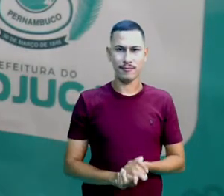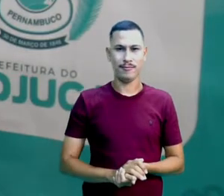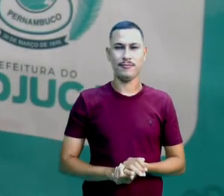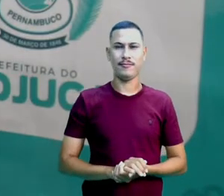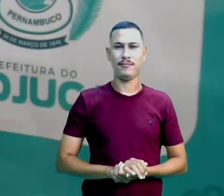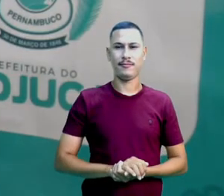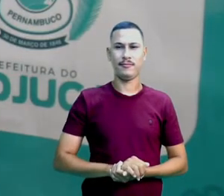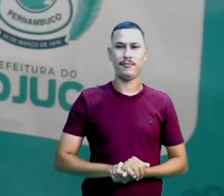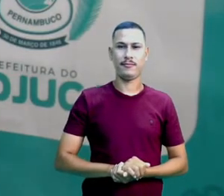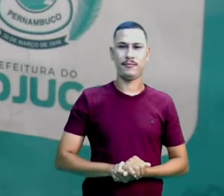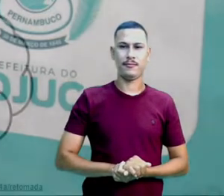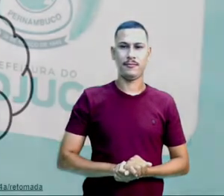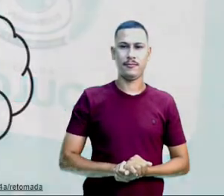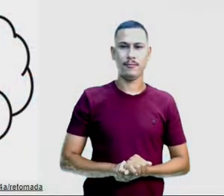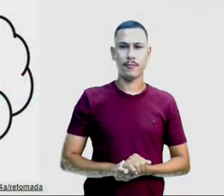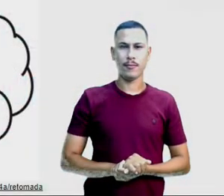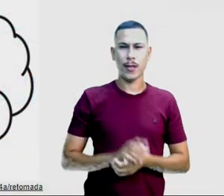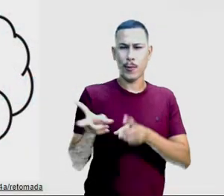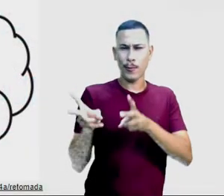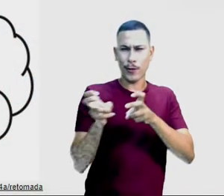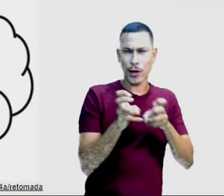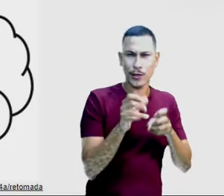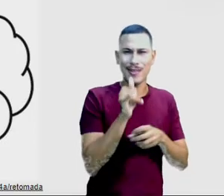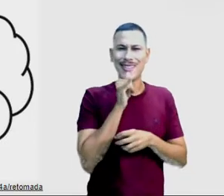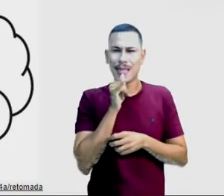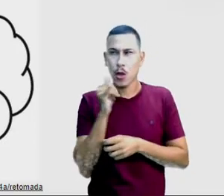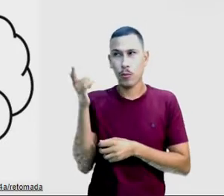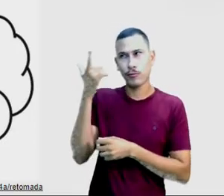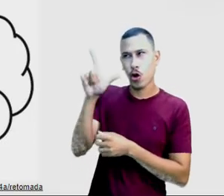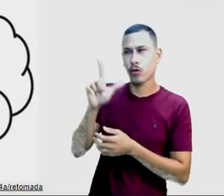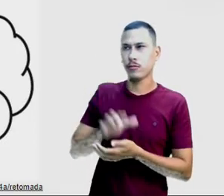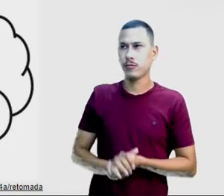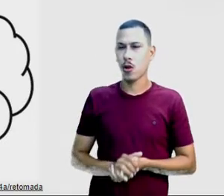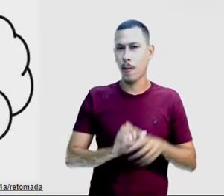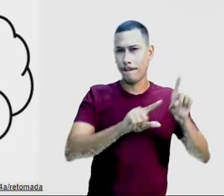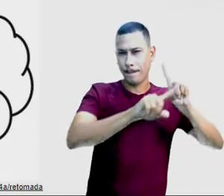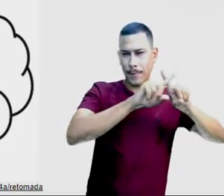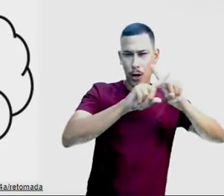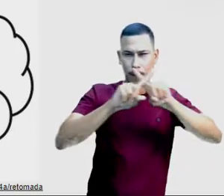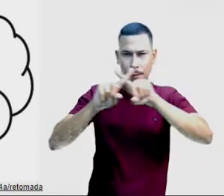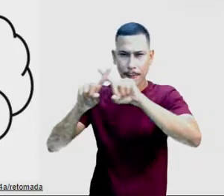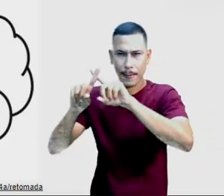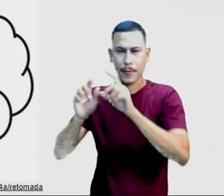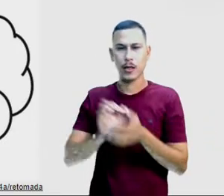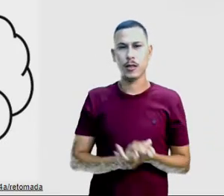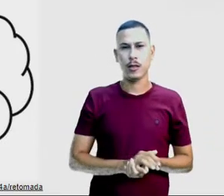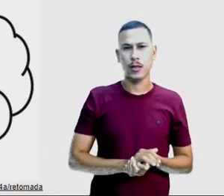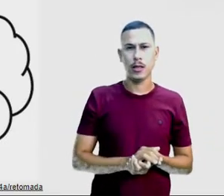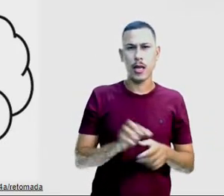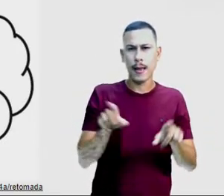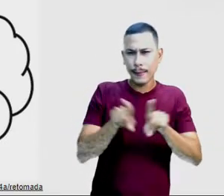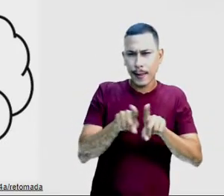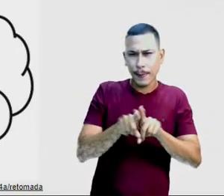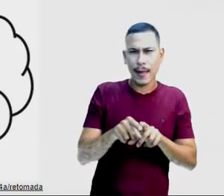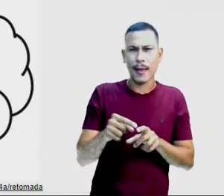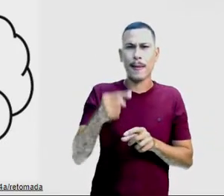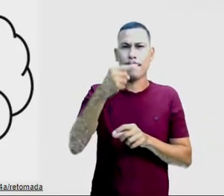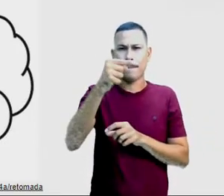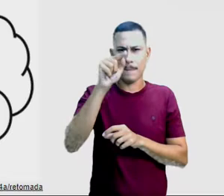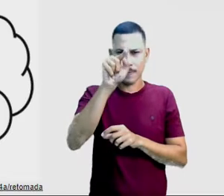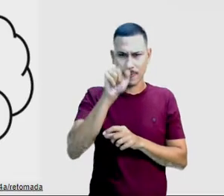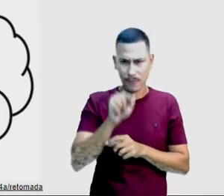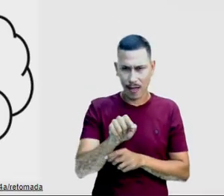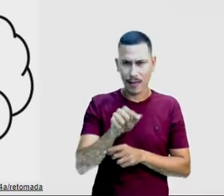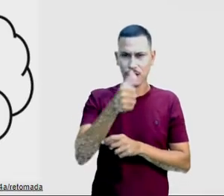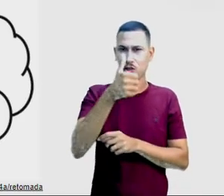lá? Veja aqui outro exemplo, ó. Multiplicação e divisão. Não é por 10